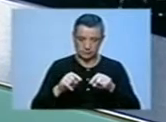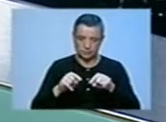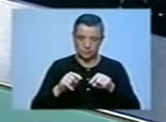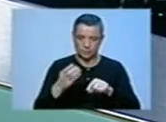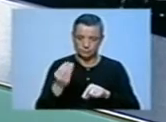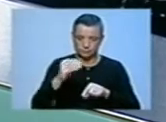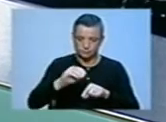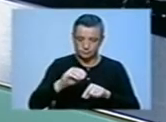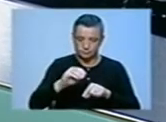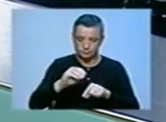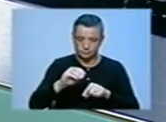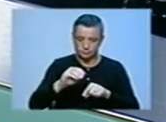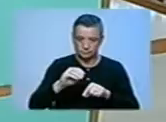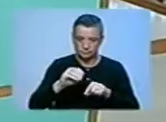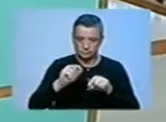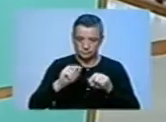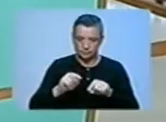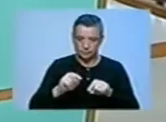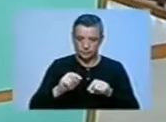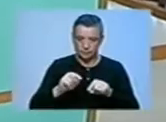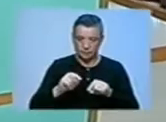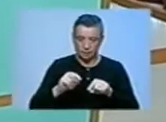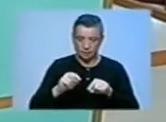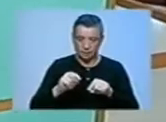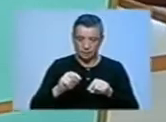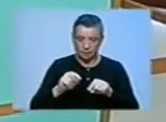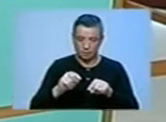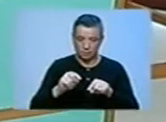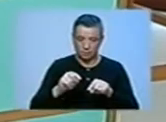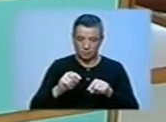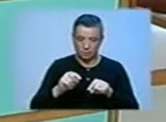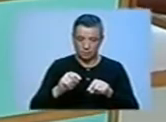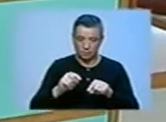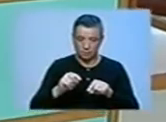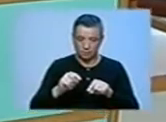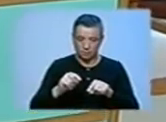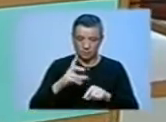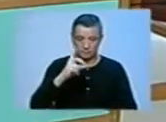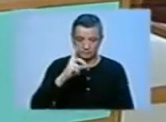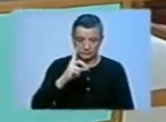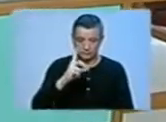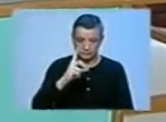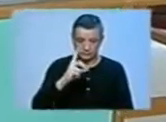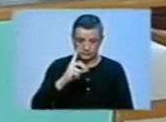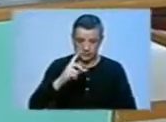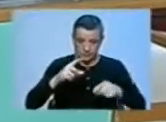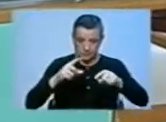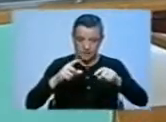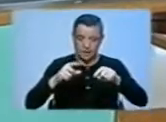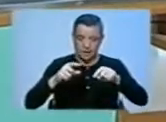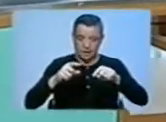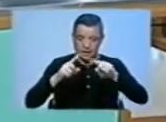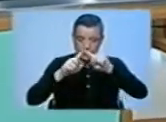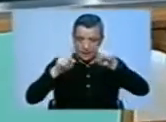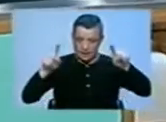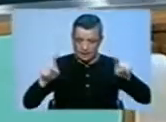colocar agora por cima destas festas a esquadra de 78 anos de massa folhada vamos